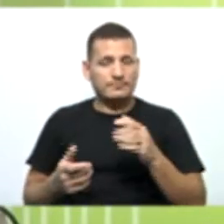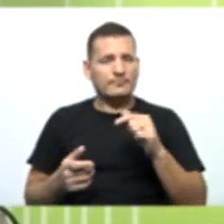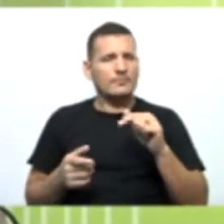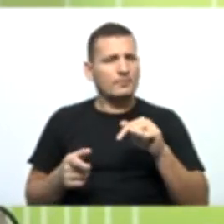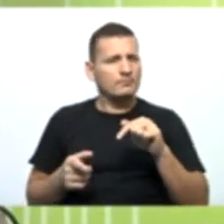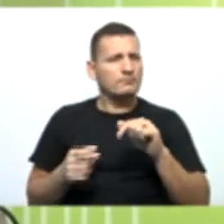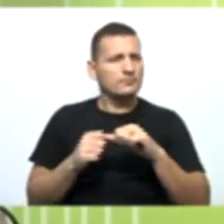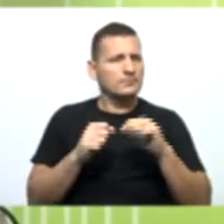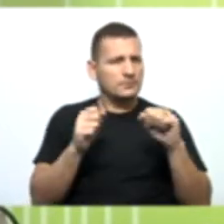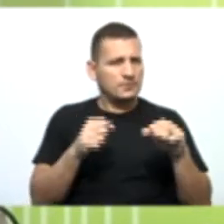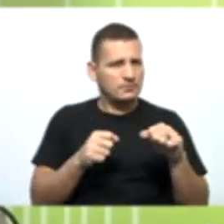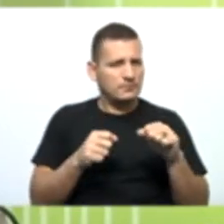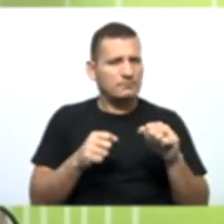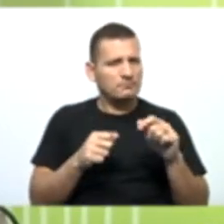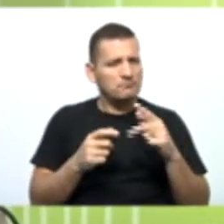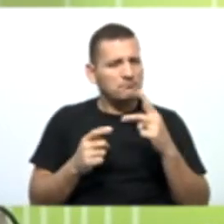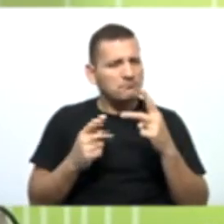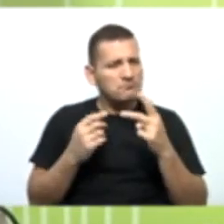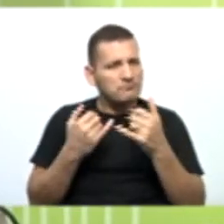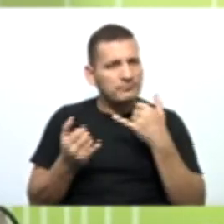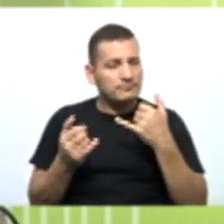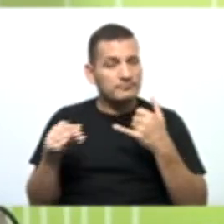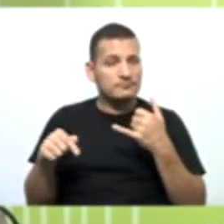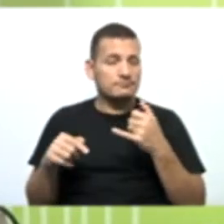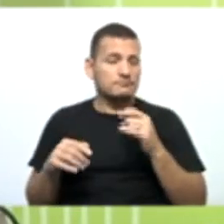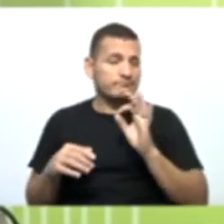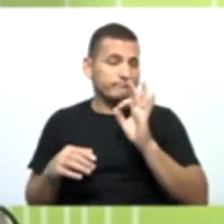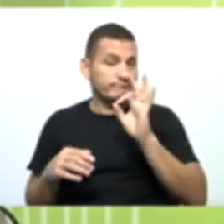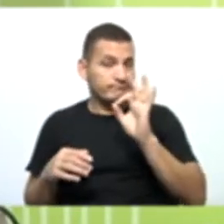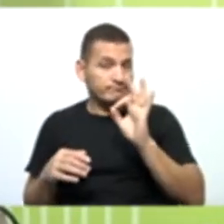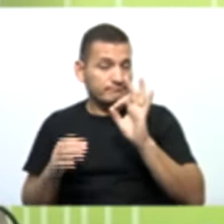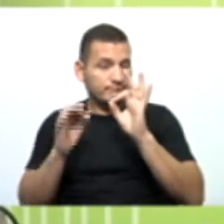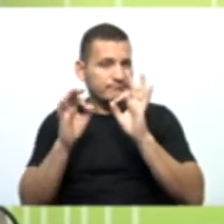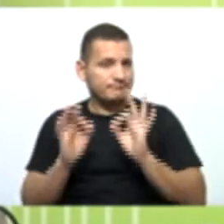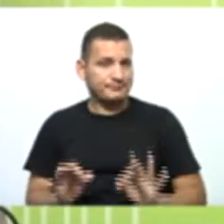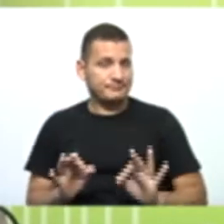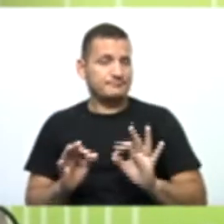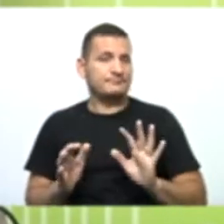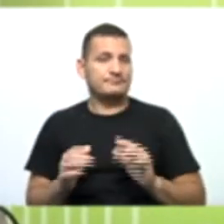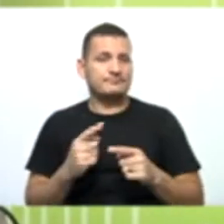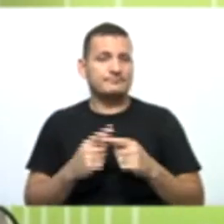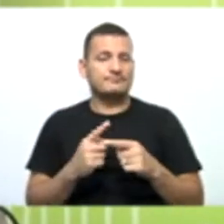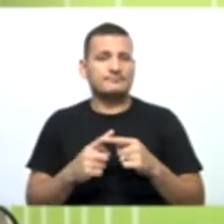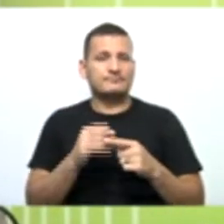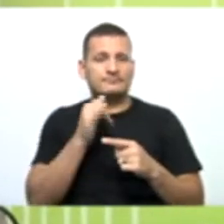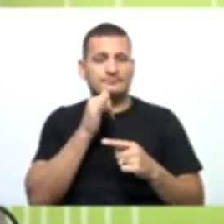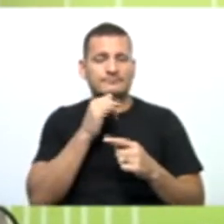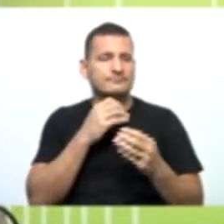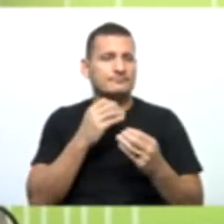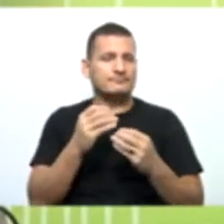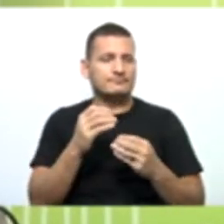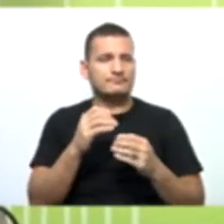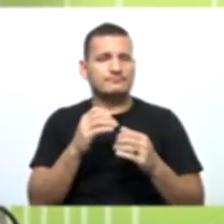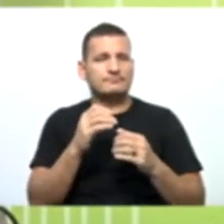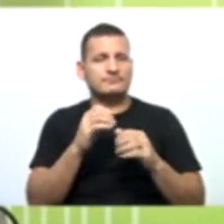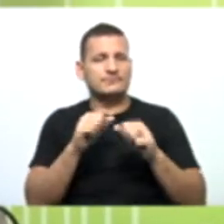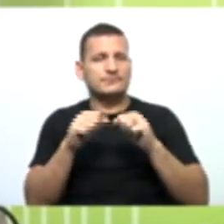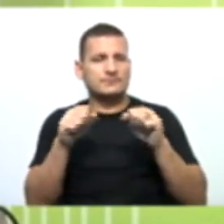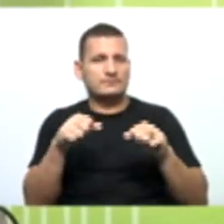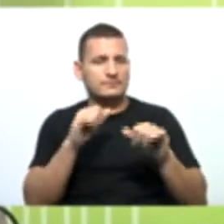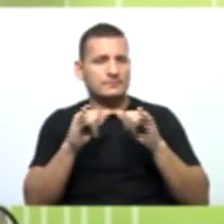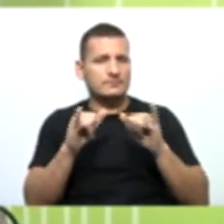isso, gente? Com certeza, galera. Ó, porque como que acontece? Para você transformar num sistema de informação, o que